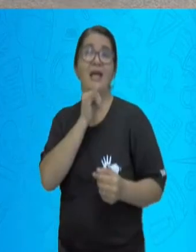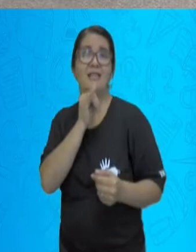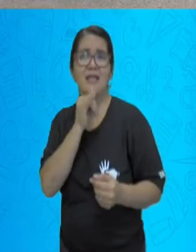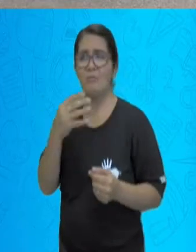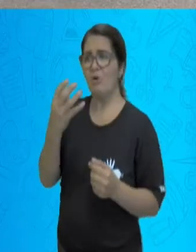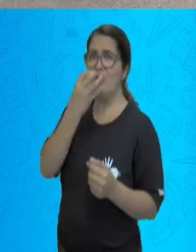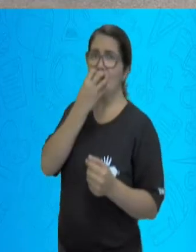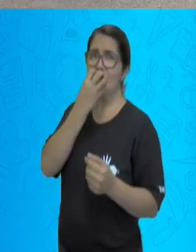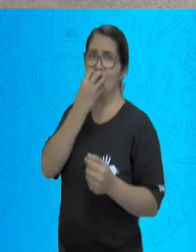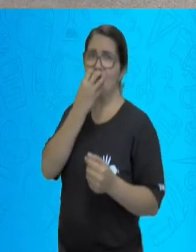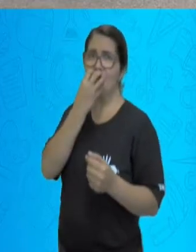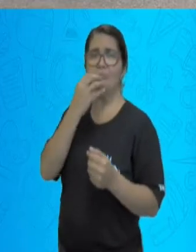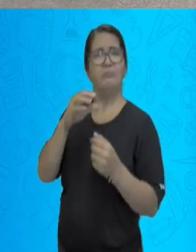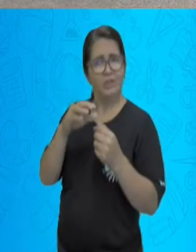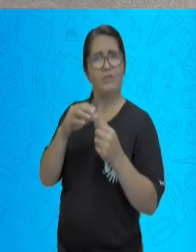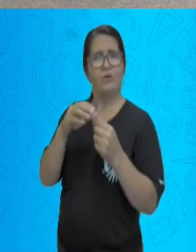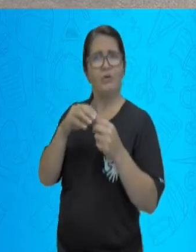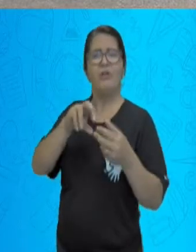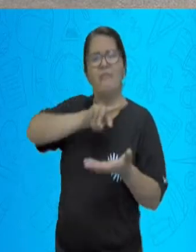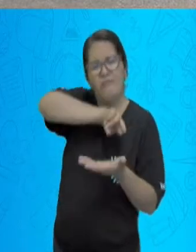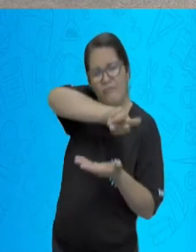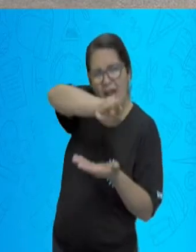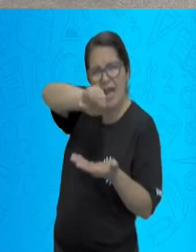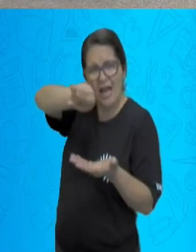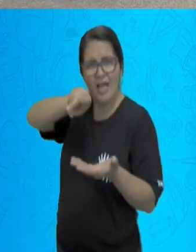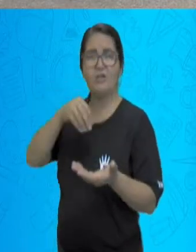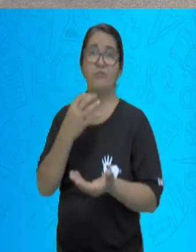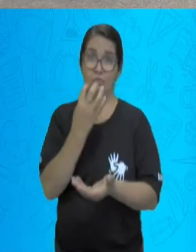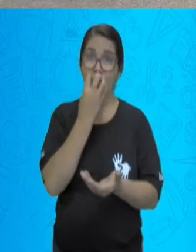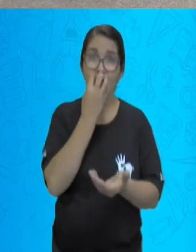essa categoria dos animais.